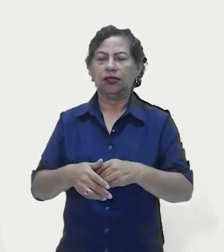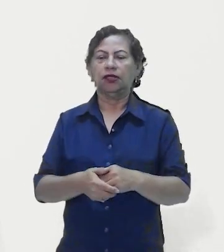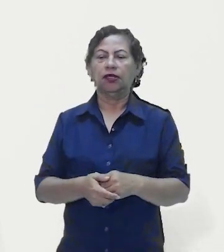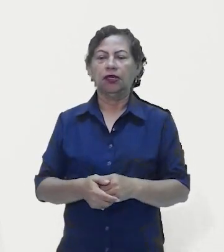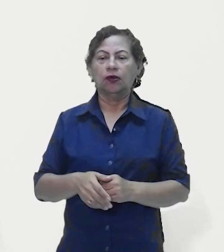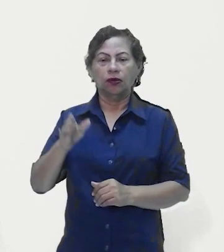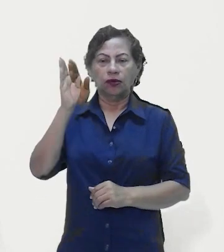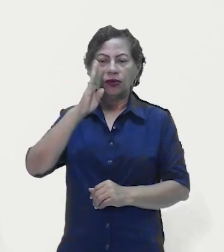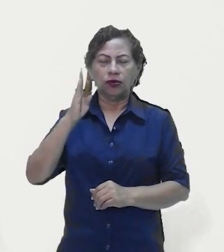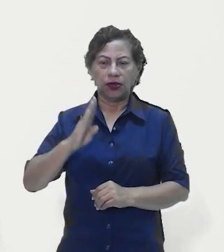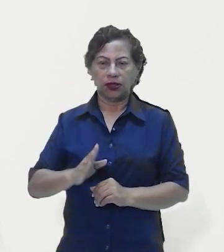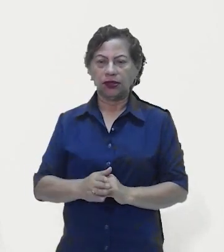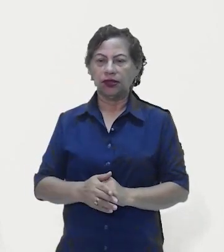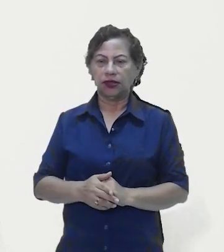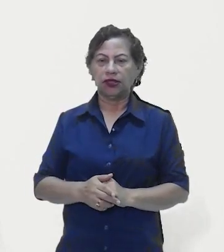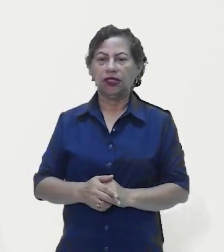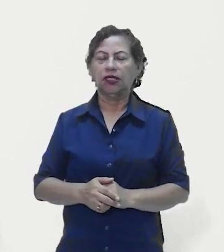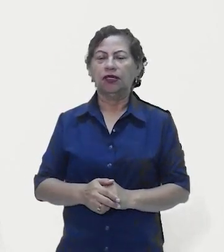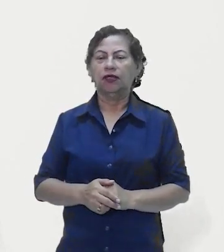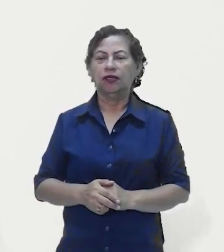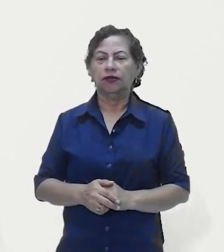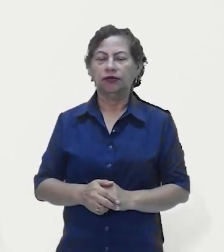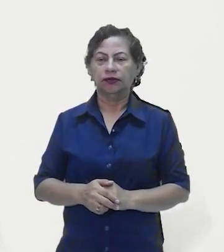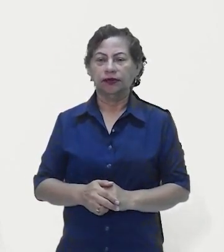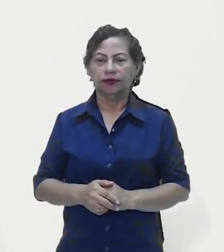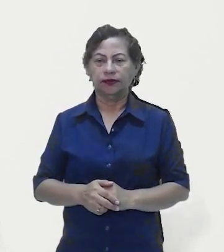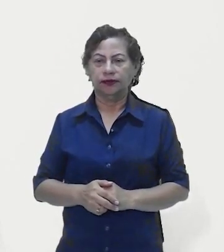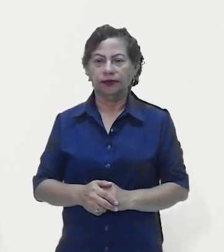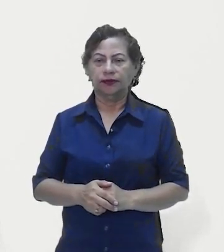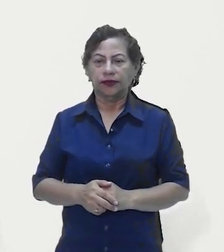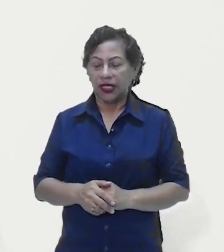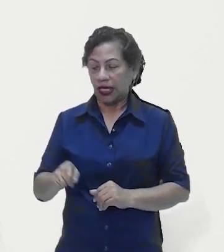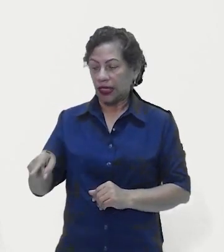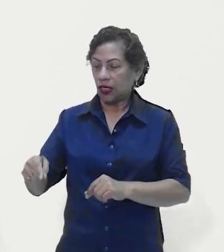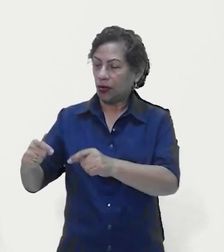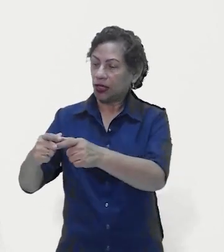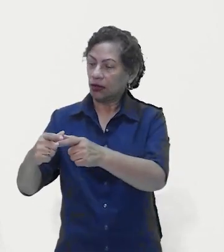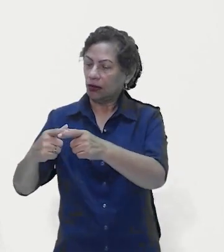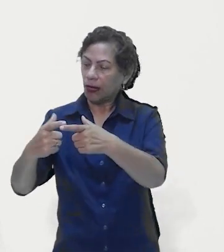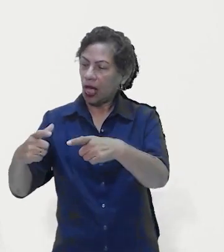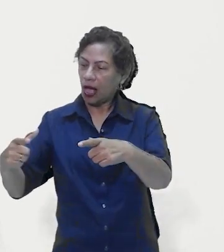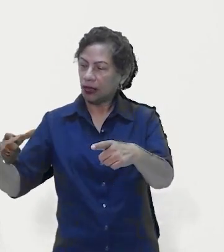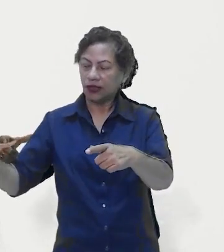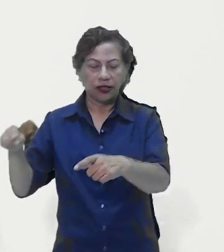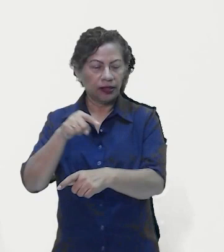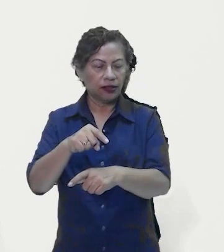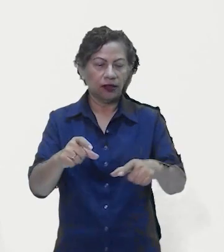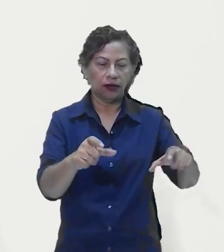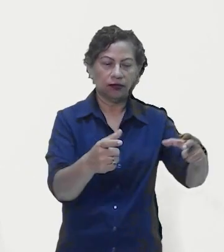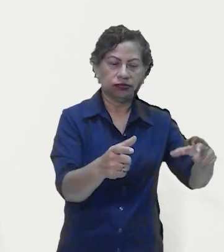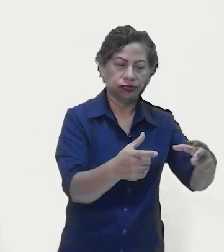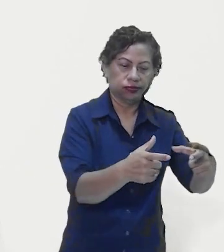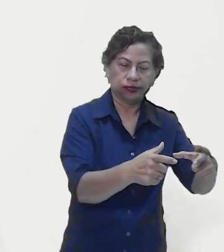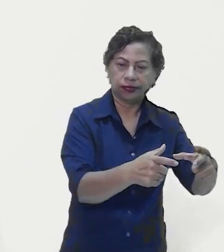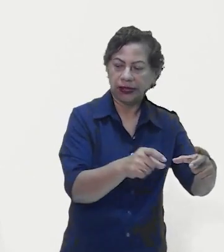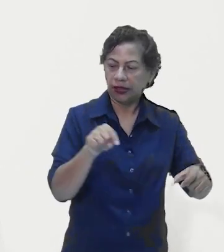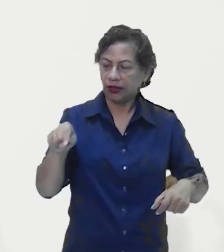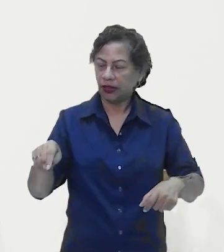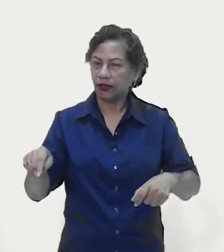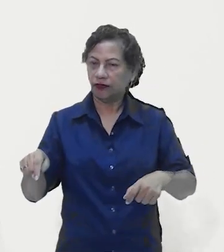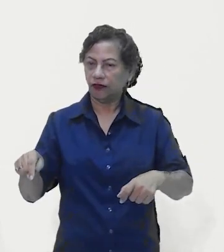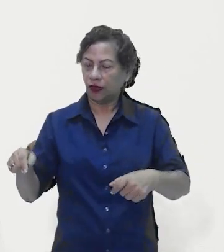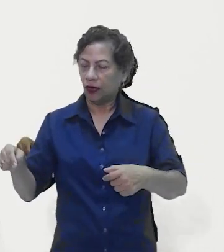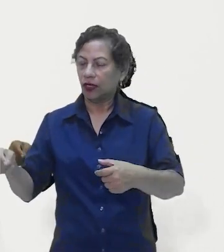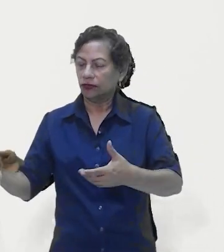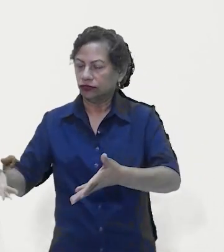perdão, ela ultrapassa a população rural. E conforme a nossa indústria ela foi se desenvolvendo, olha, nos